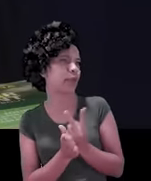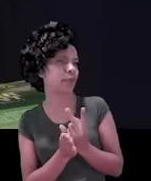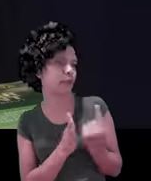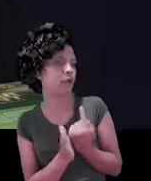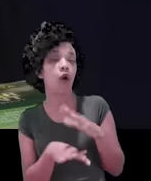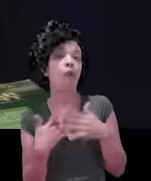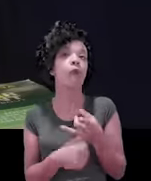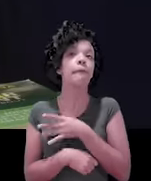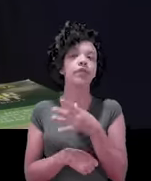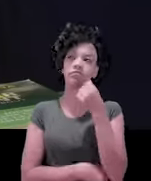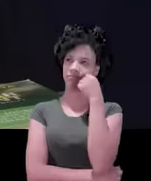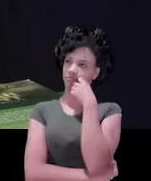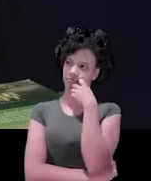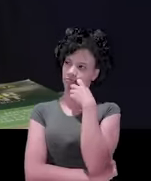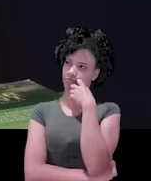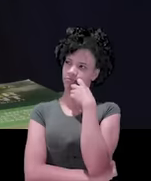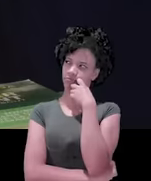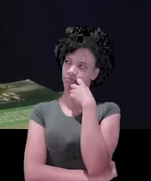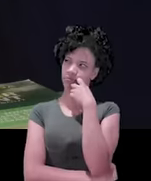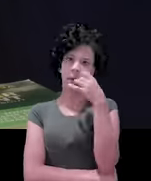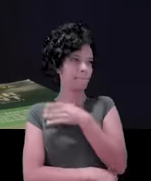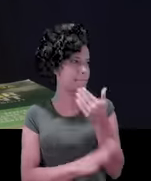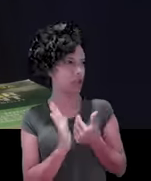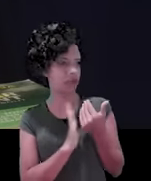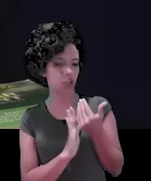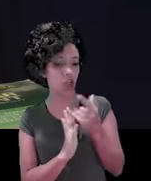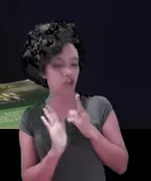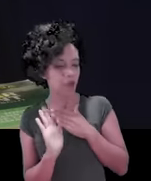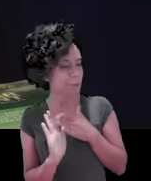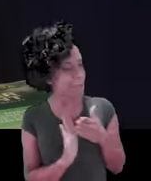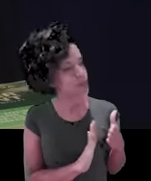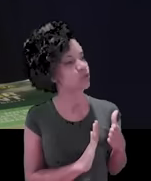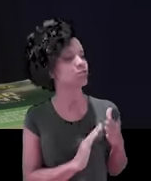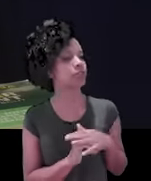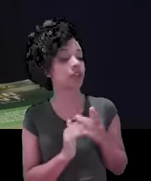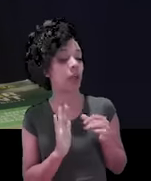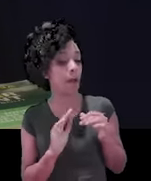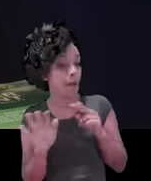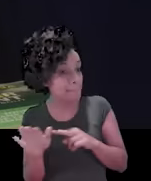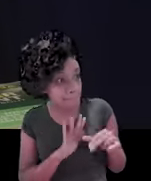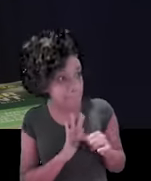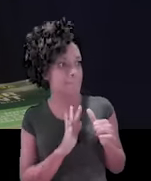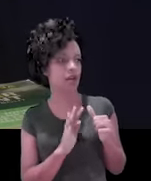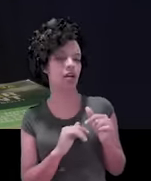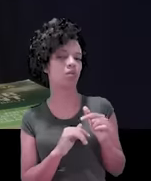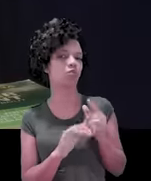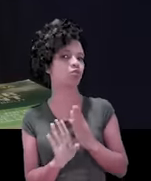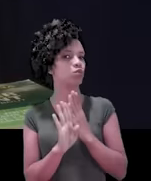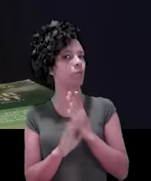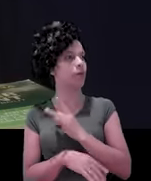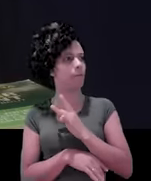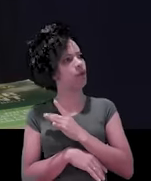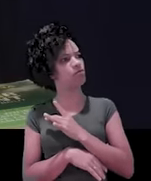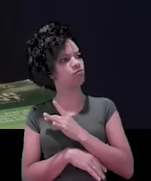sempre recebo é qual é o maior medo era o medo ele tinha momento né que na primeira semana eu